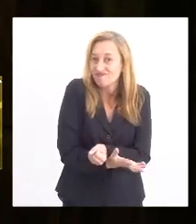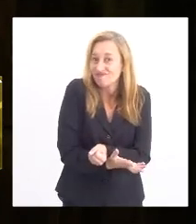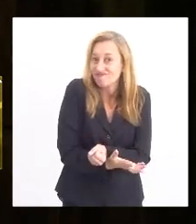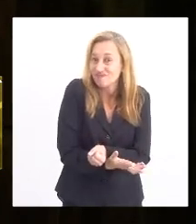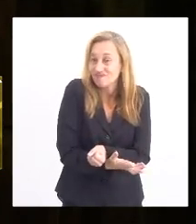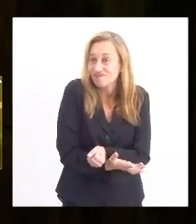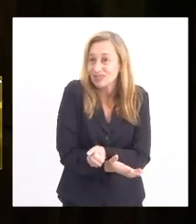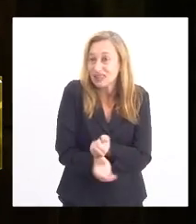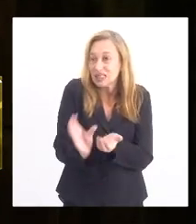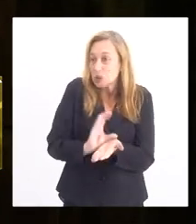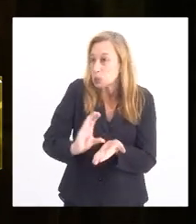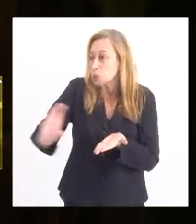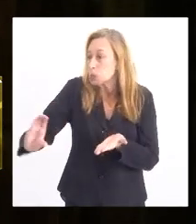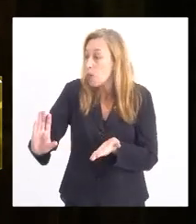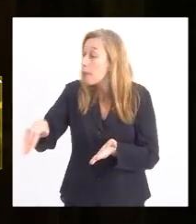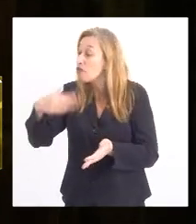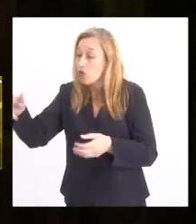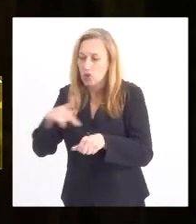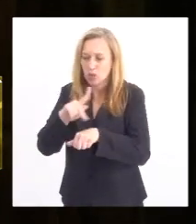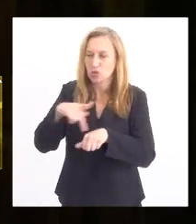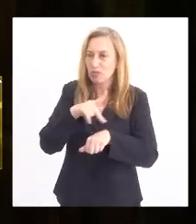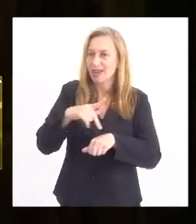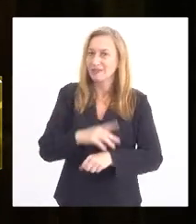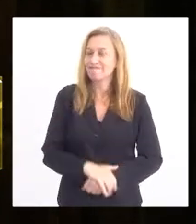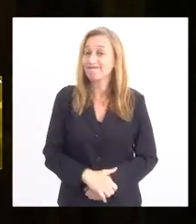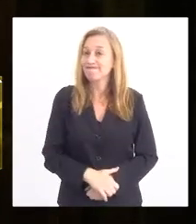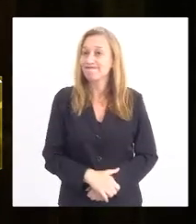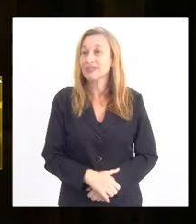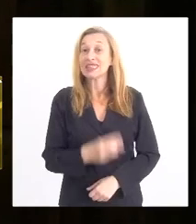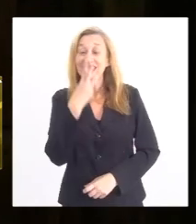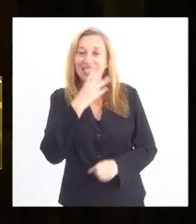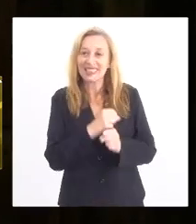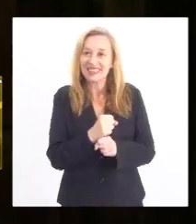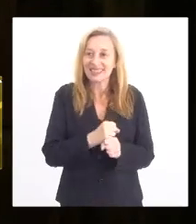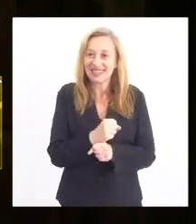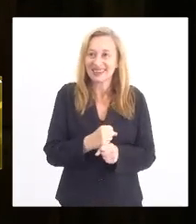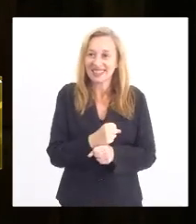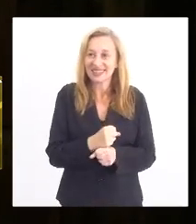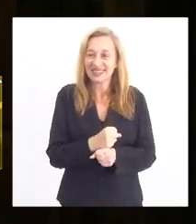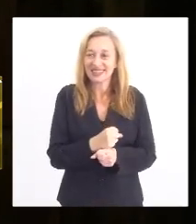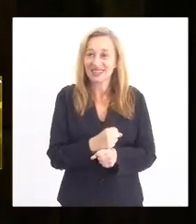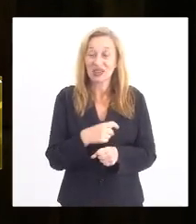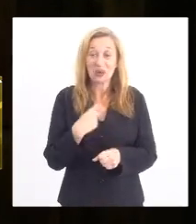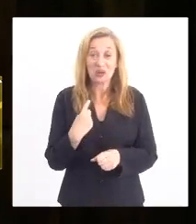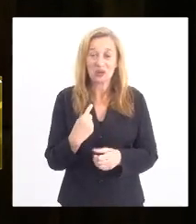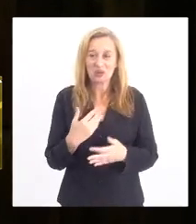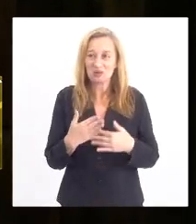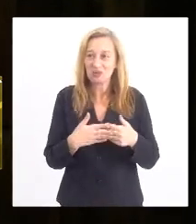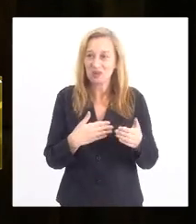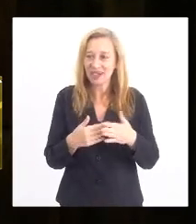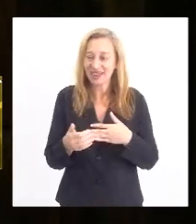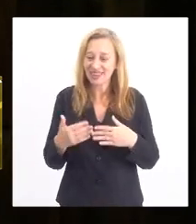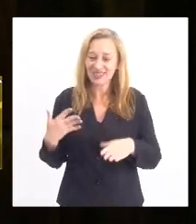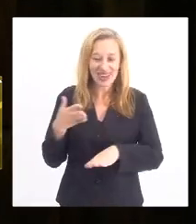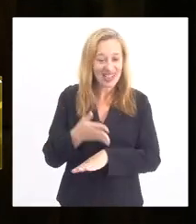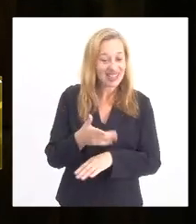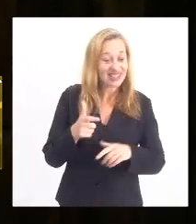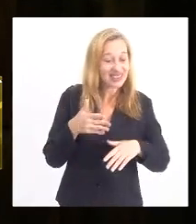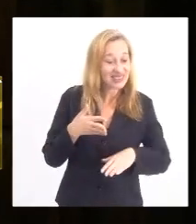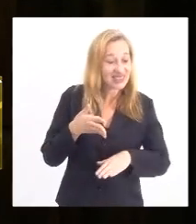dinheiro para outros países e três anos que onde a gente chega a gente é